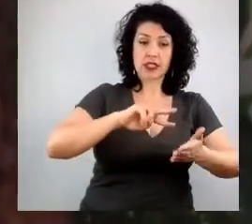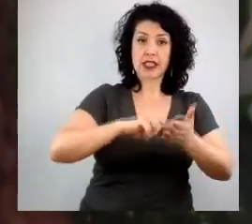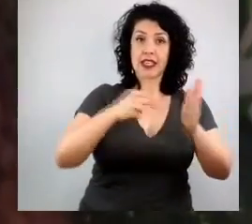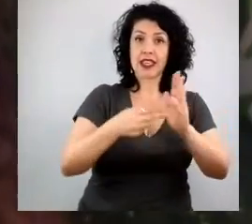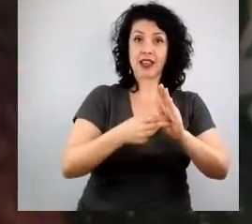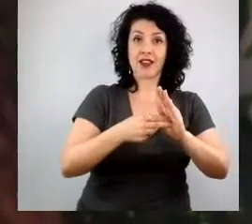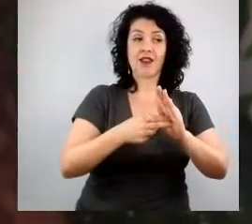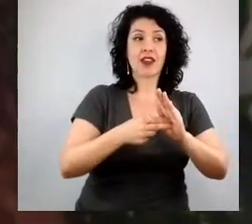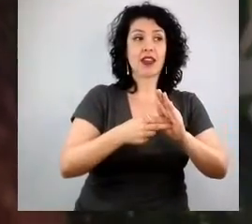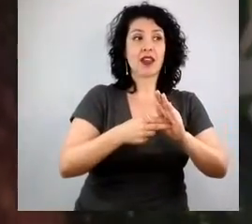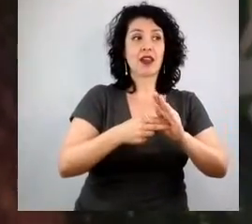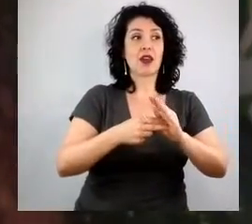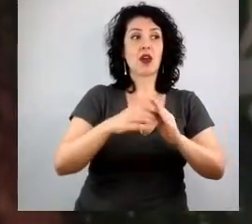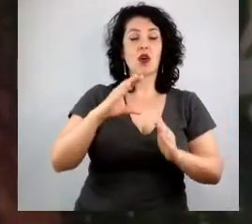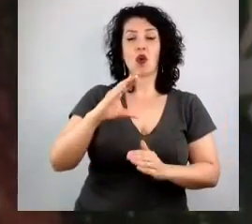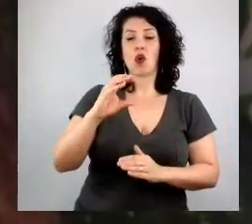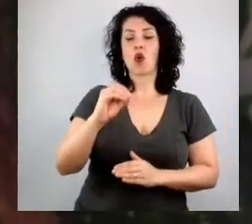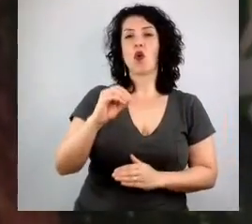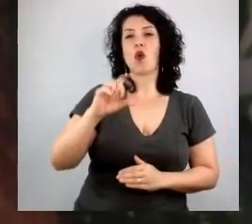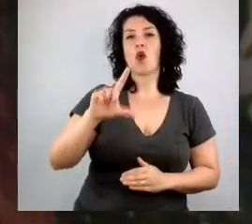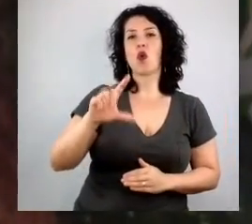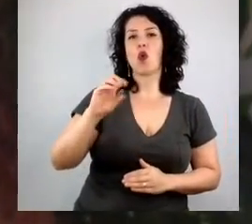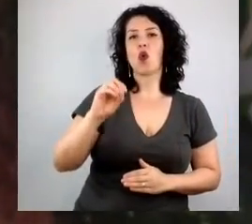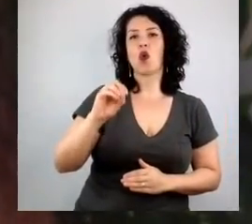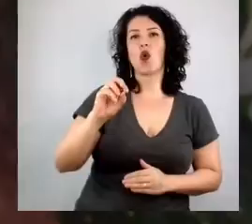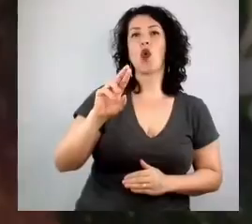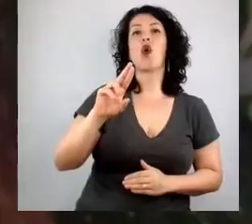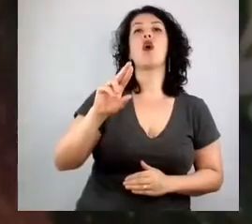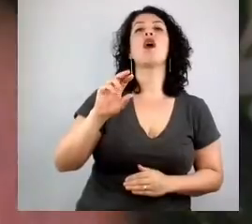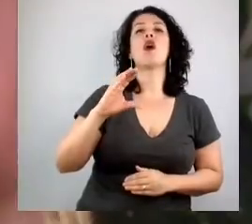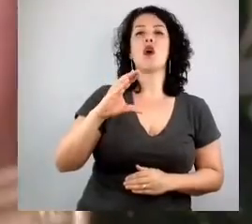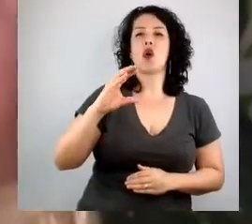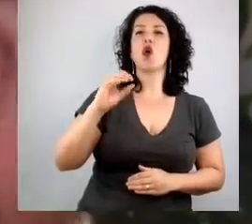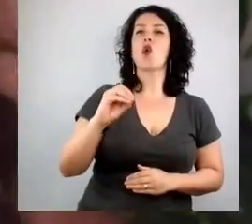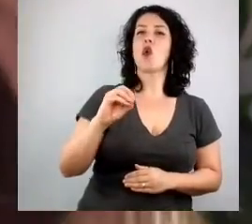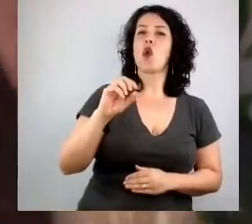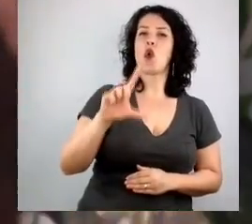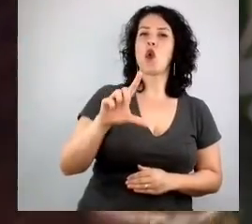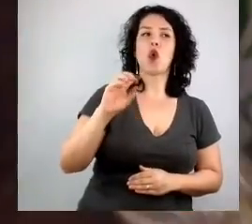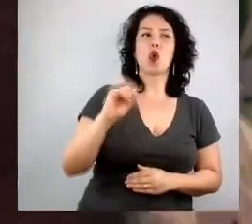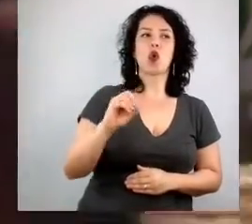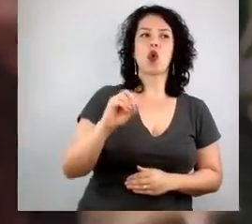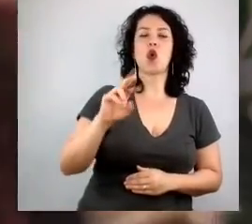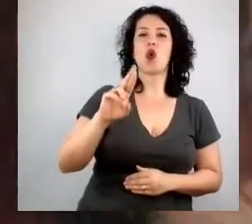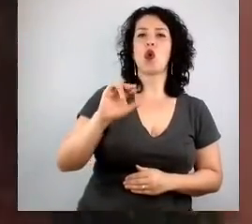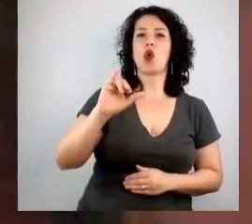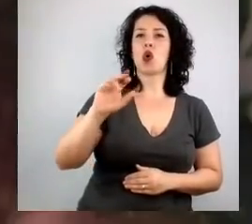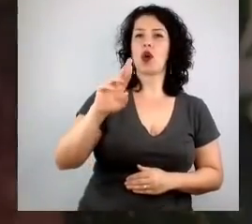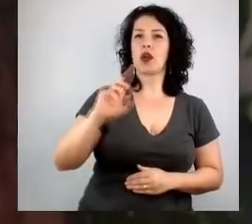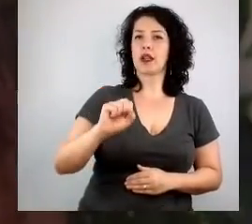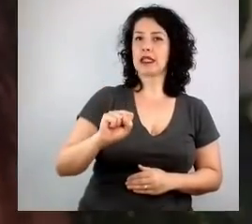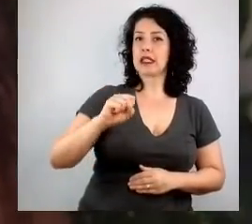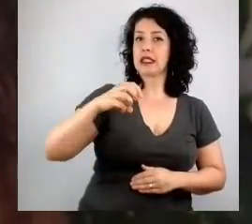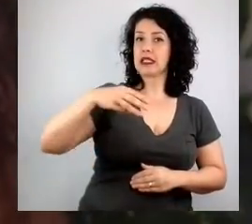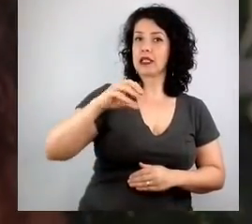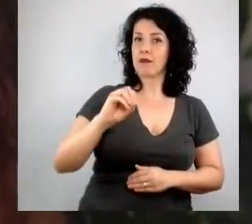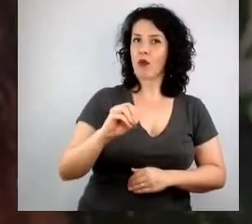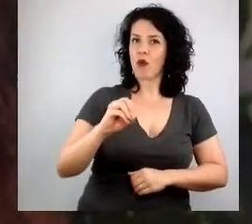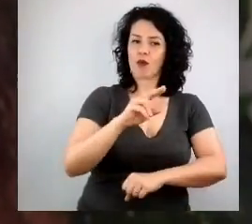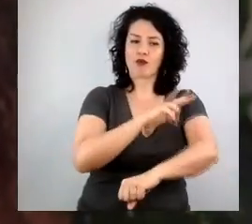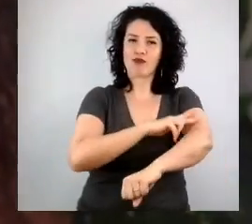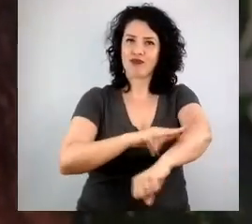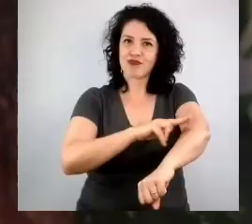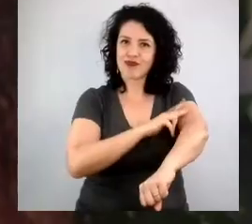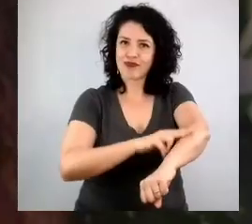E eu entendo bem essa frase, porque eu sou uma mulher preta, retinta, né, cabelo bem crespo, aqui que vocês estão vendo é mega